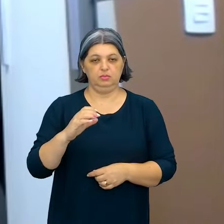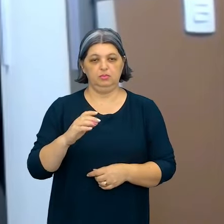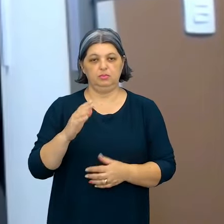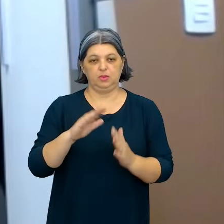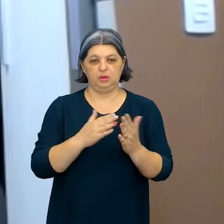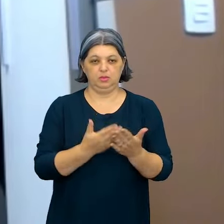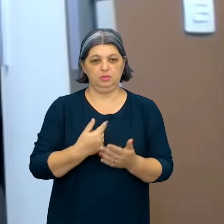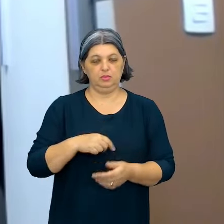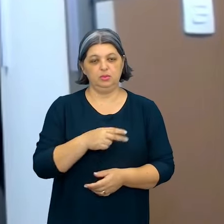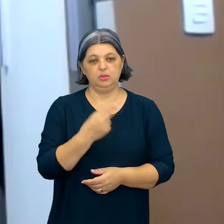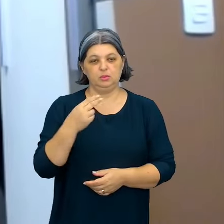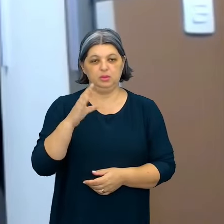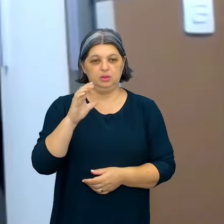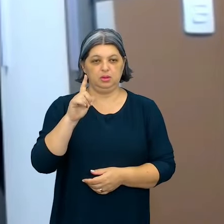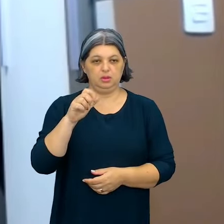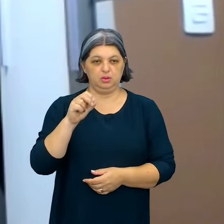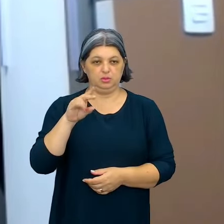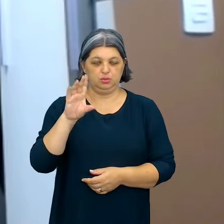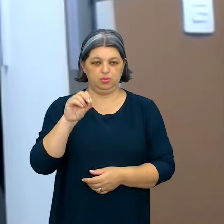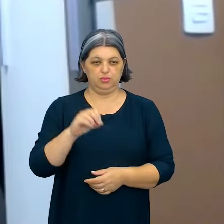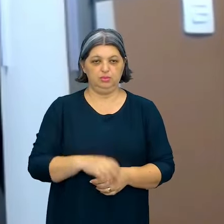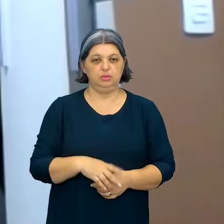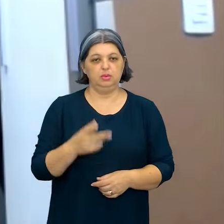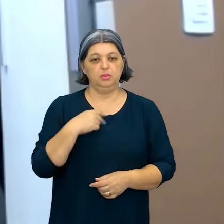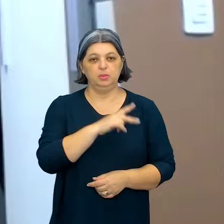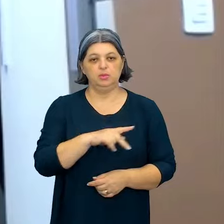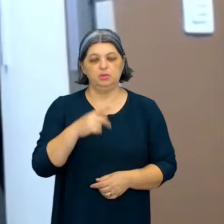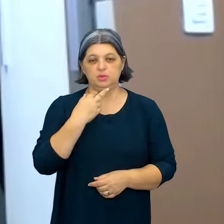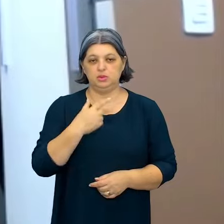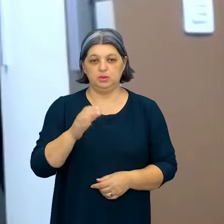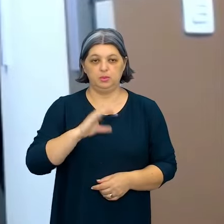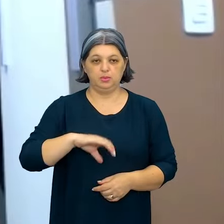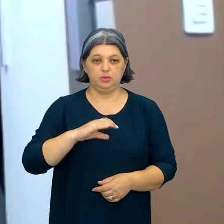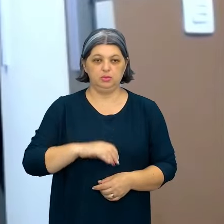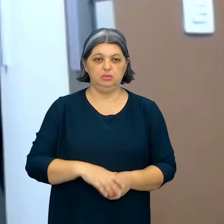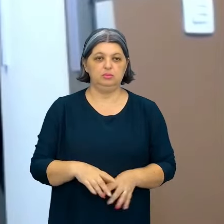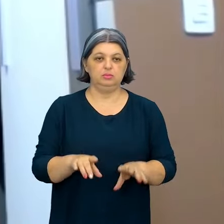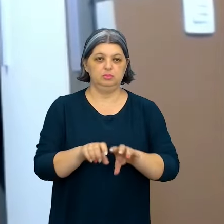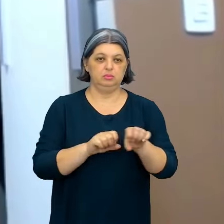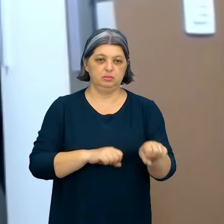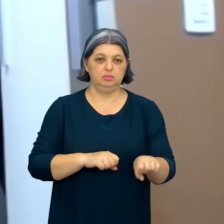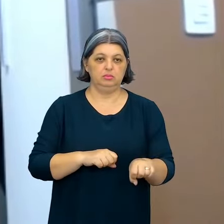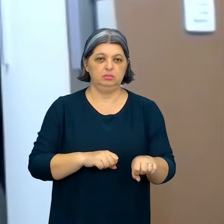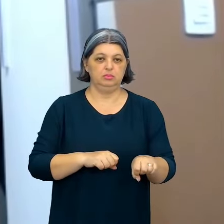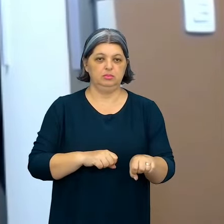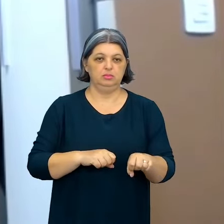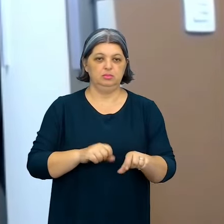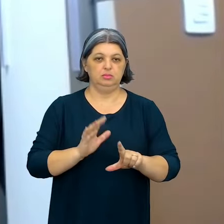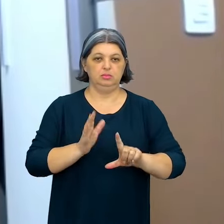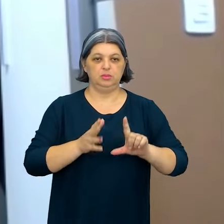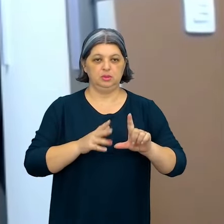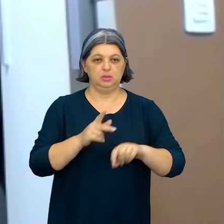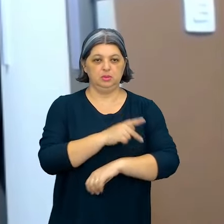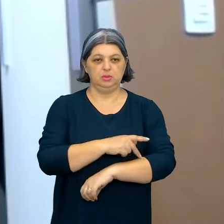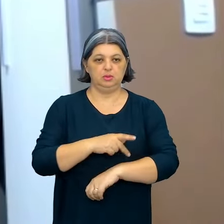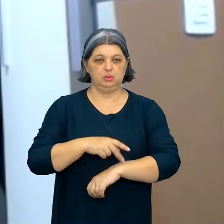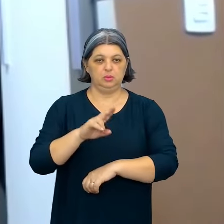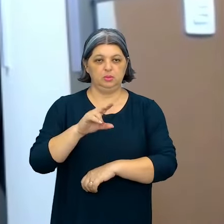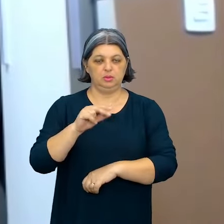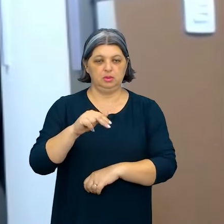Cláudio Roberto de Araújo, sou professor de língua portuguesa, formado em letras e pedagogia pela